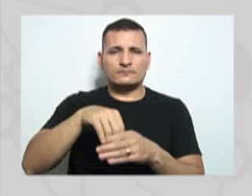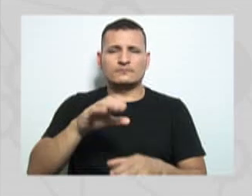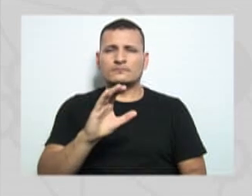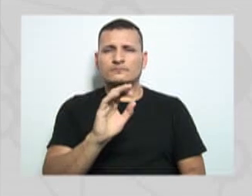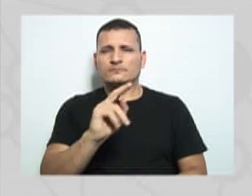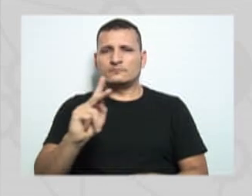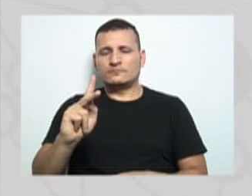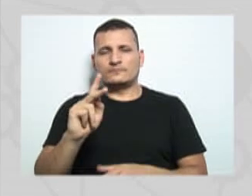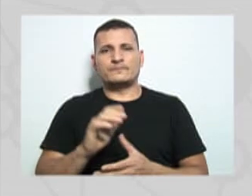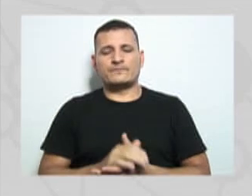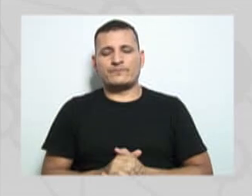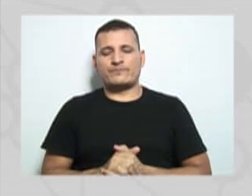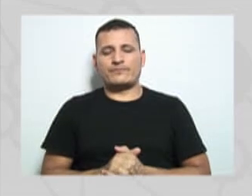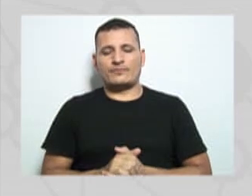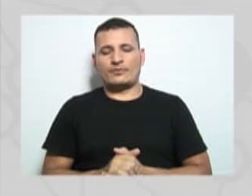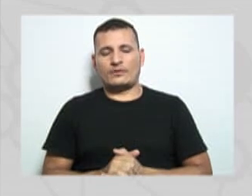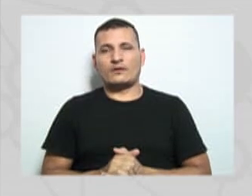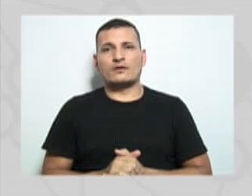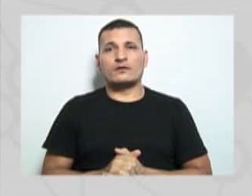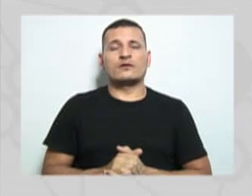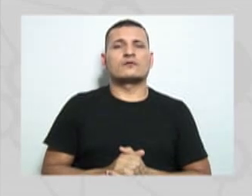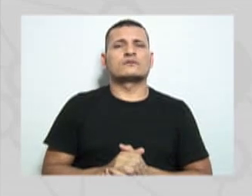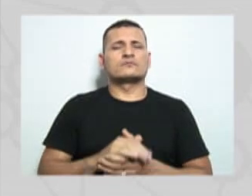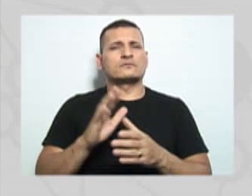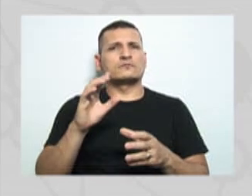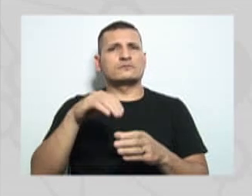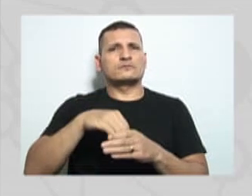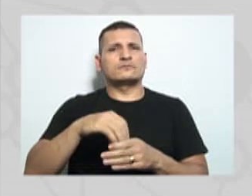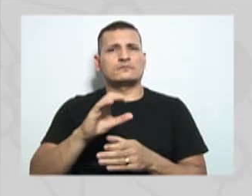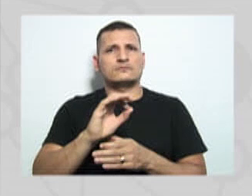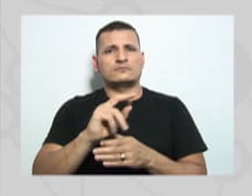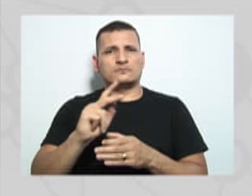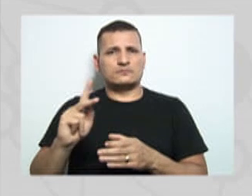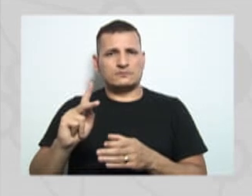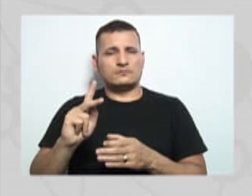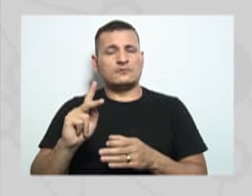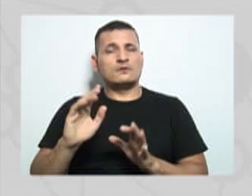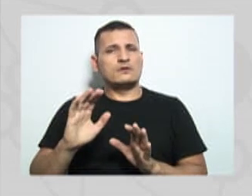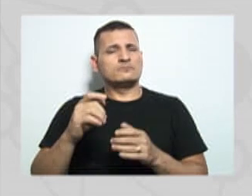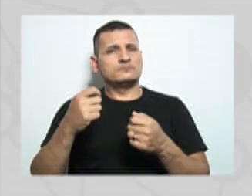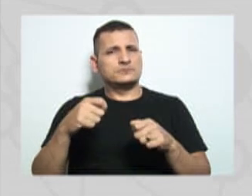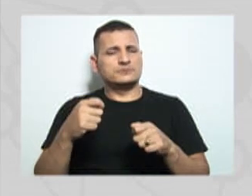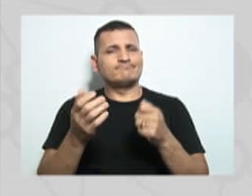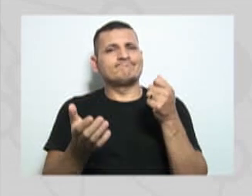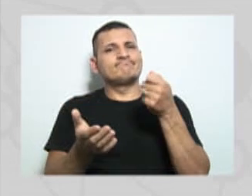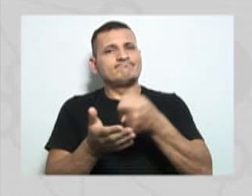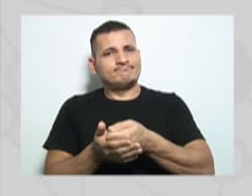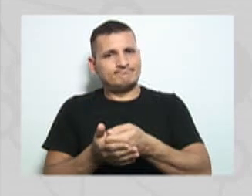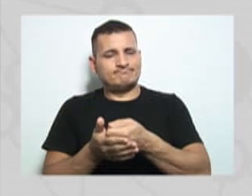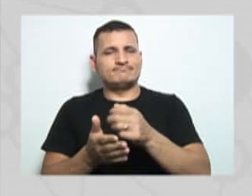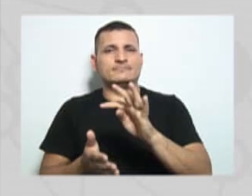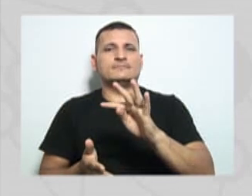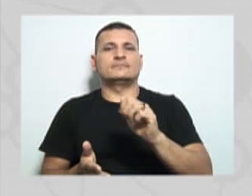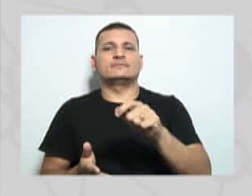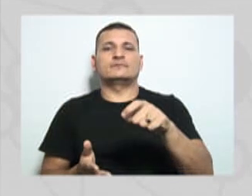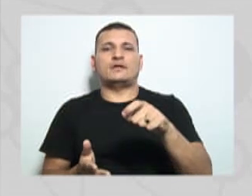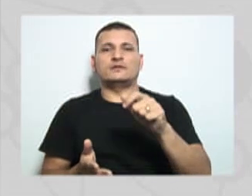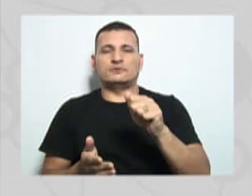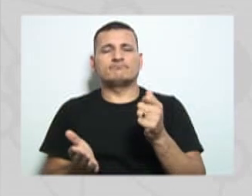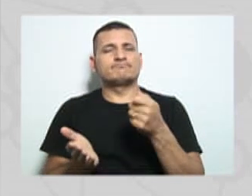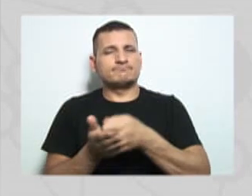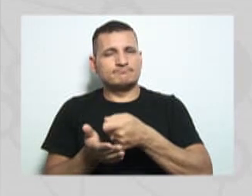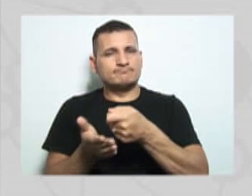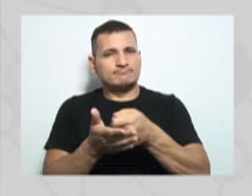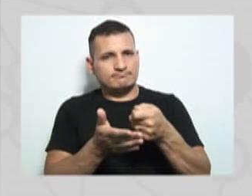por integrar um sistema cooperativista, as cooperativas deverão pagar algumas taxas. Ou seja, se você